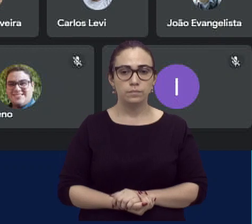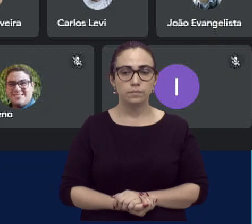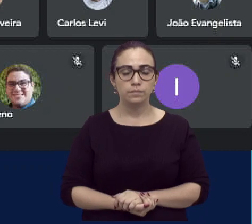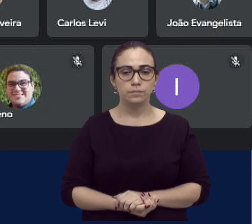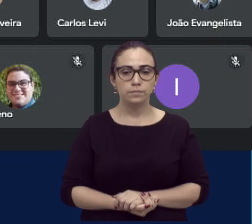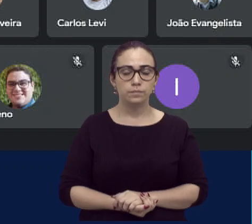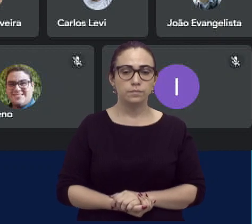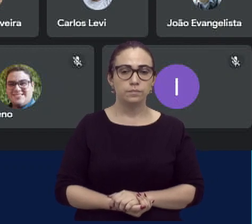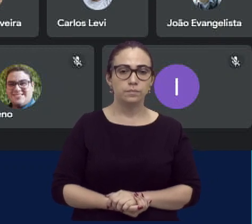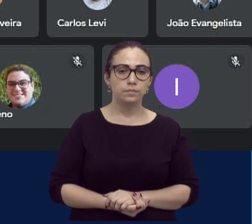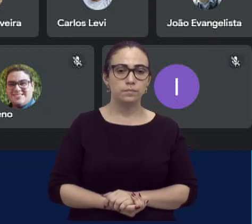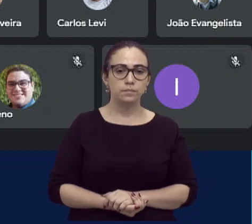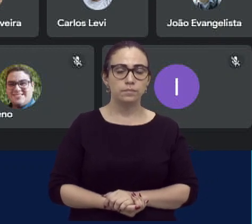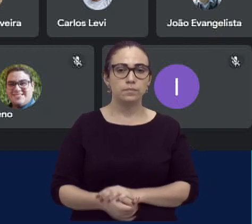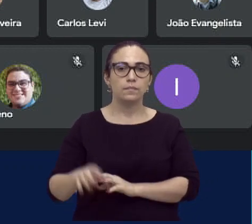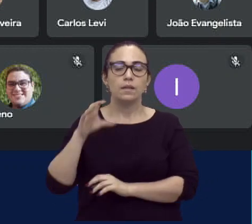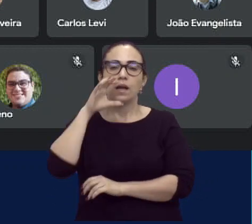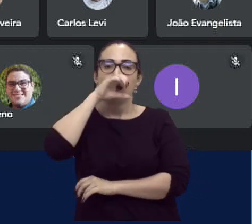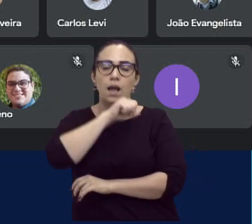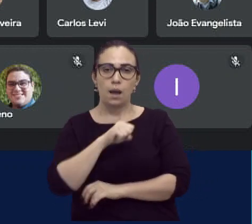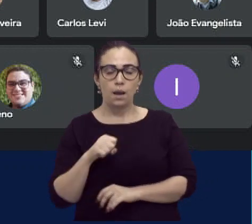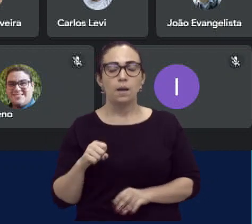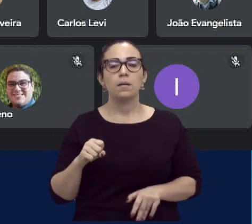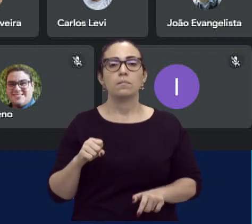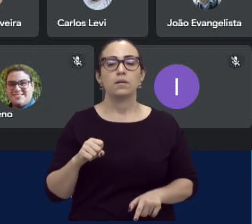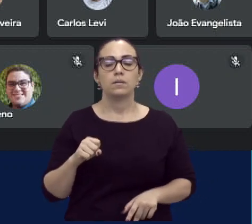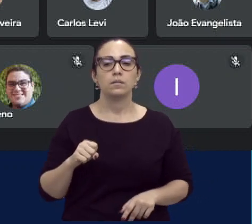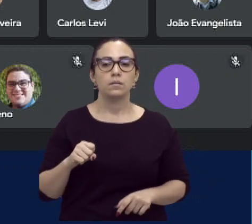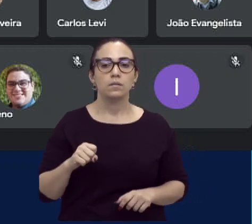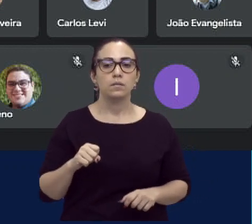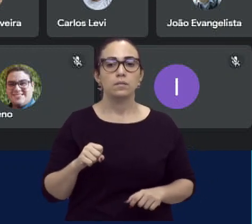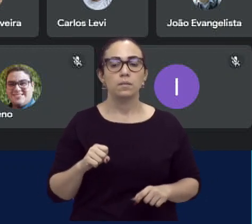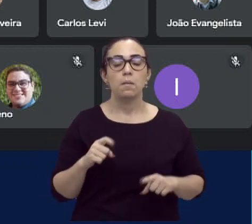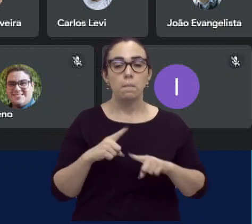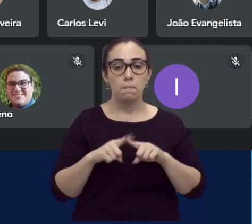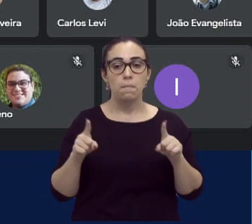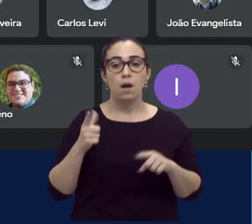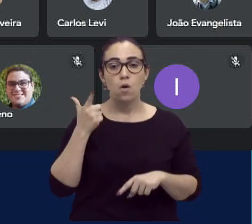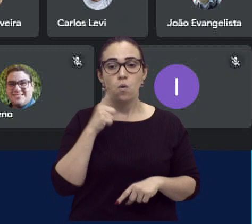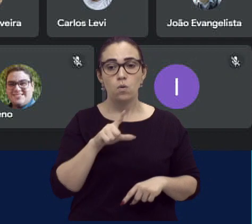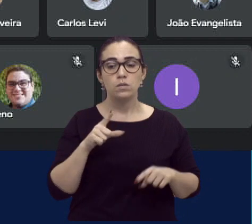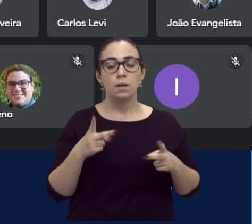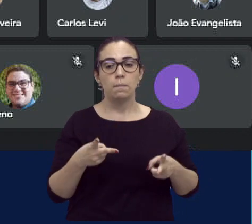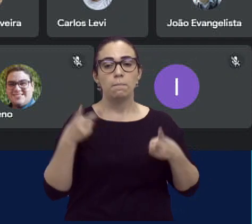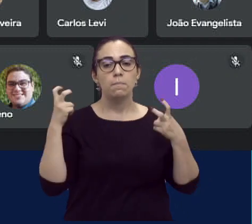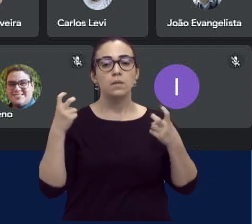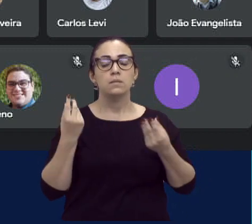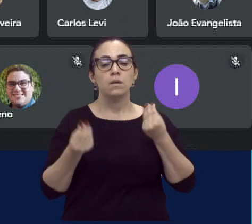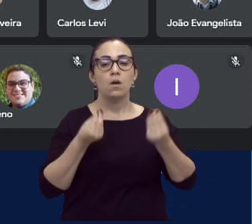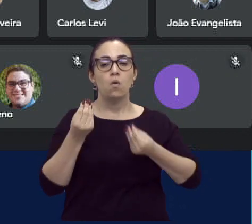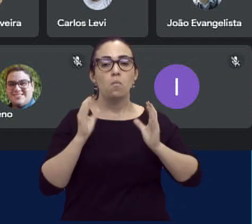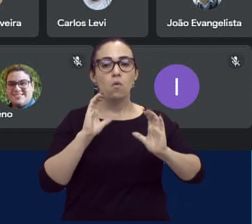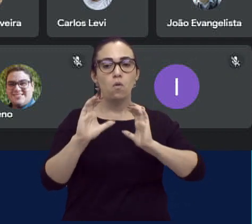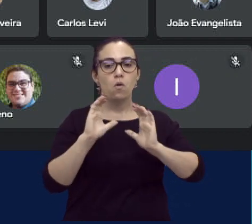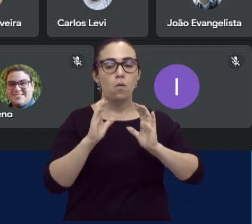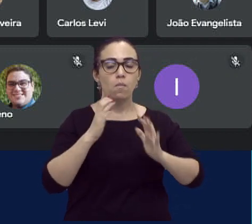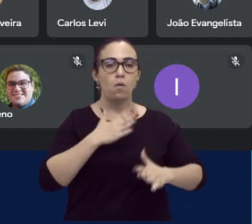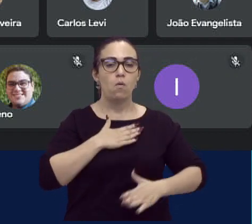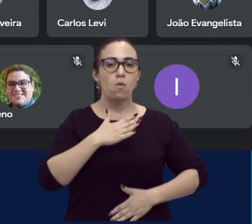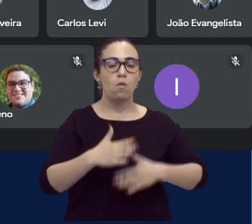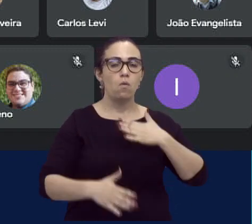isso. São rápidas, mas você consegue observar quando você se comunica com a pessoa.